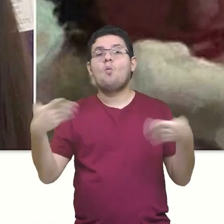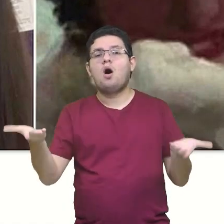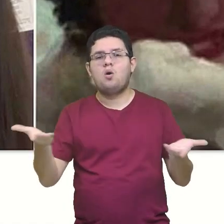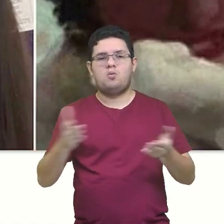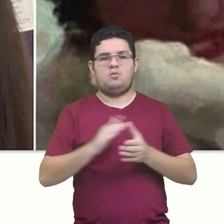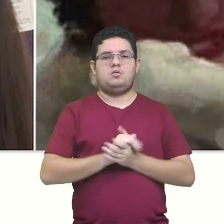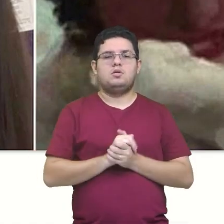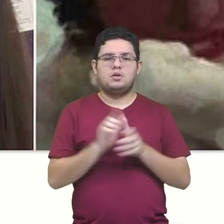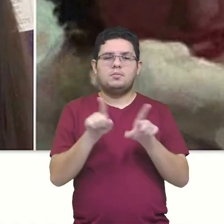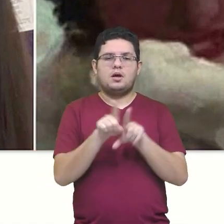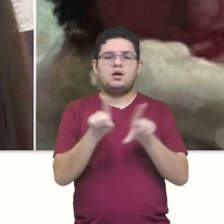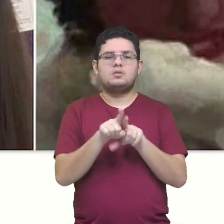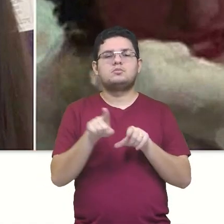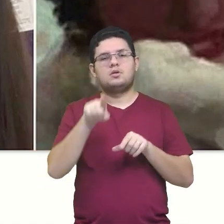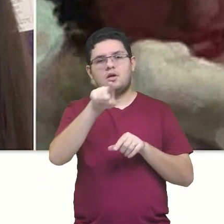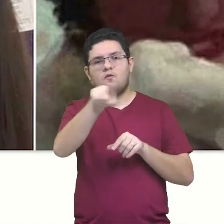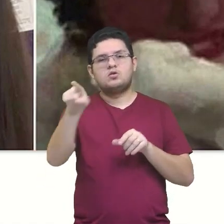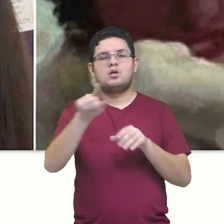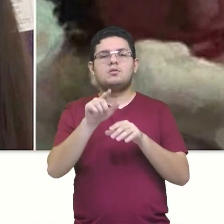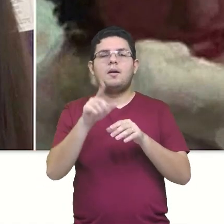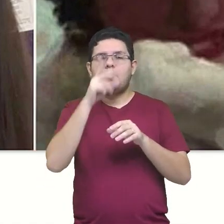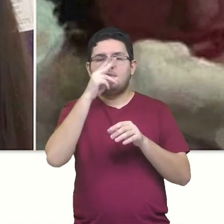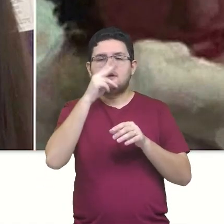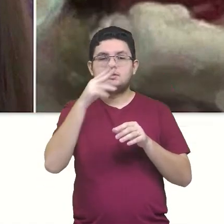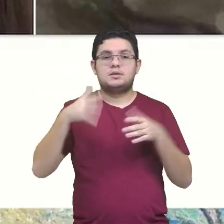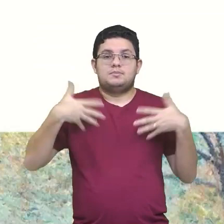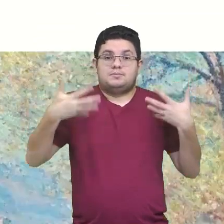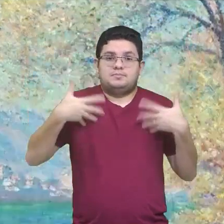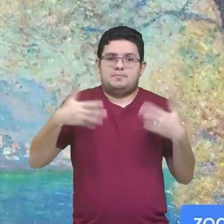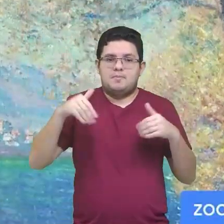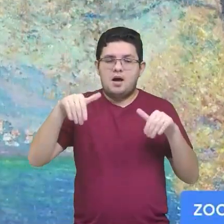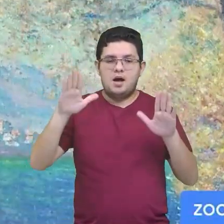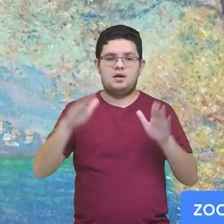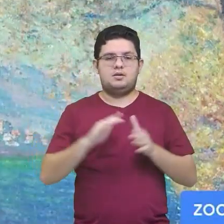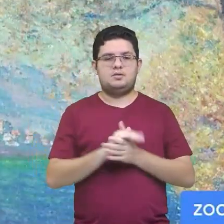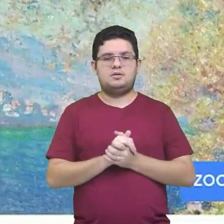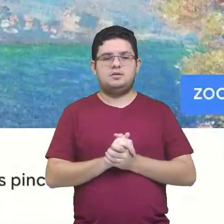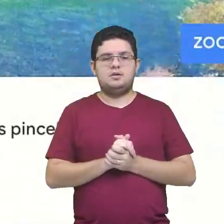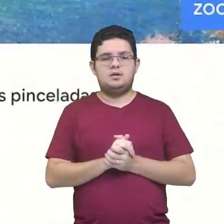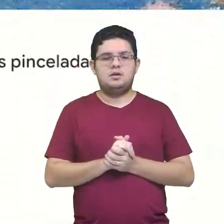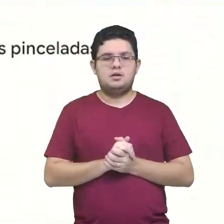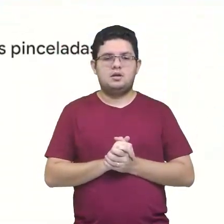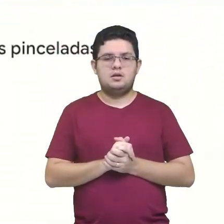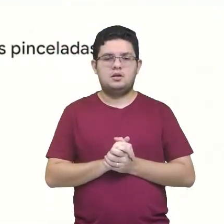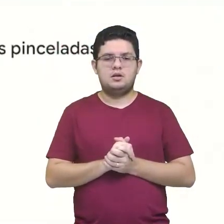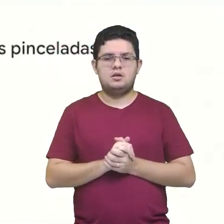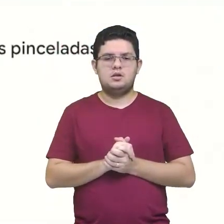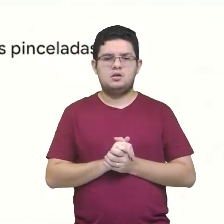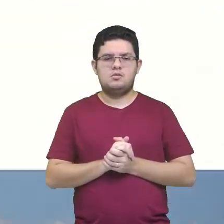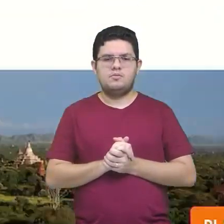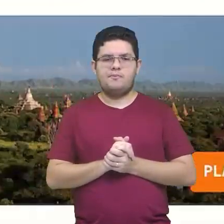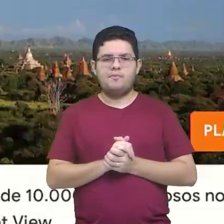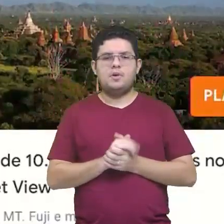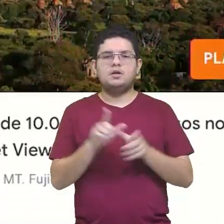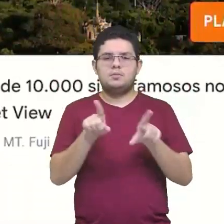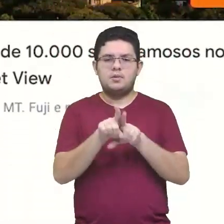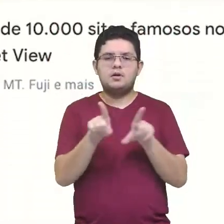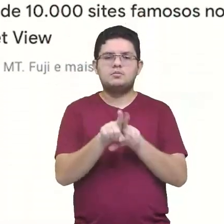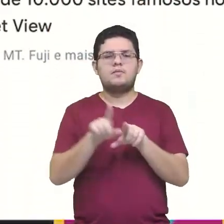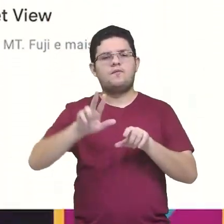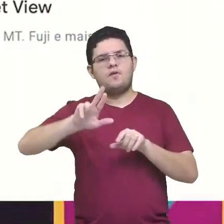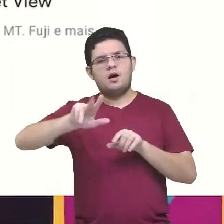seu passeio, a sua navegação pelo site, tá bom? E aí tem também, ó, arte e música,